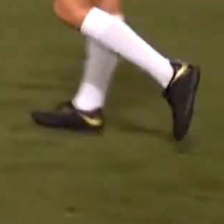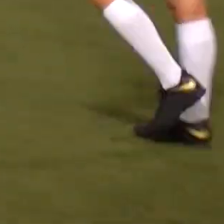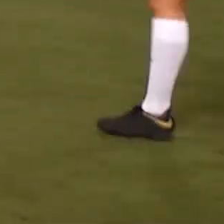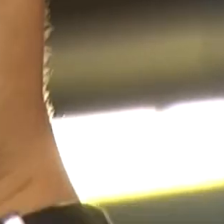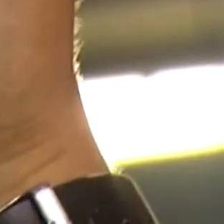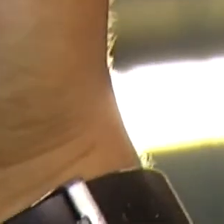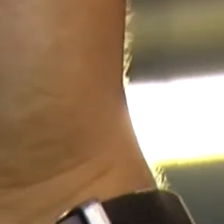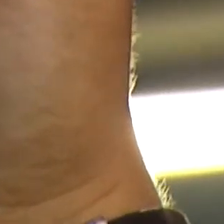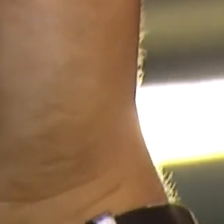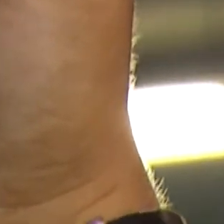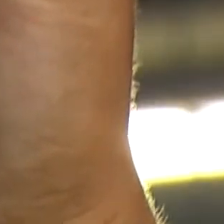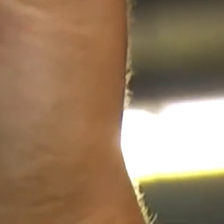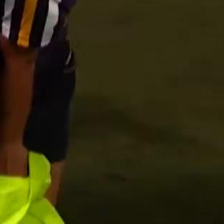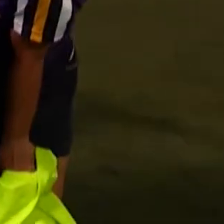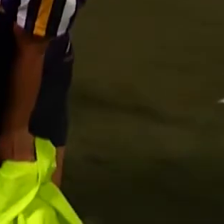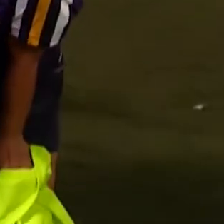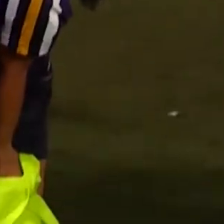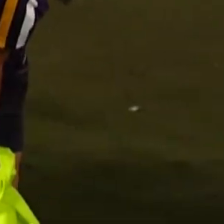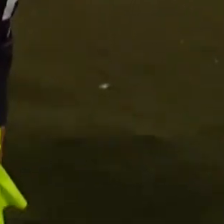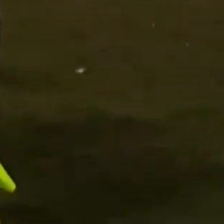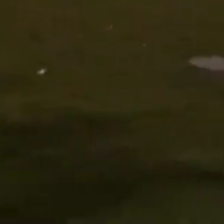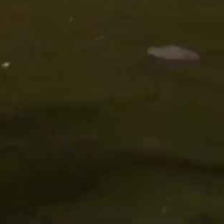E aí